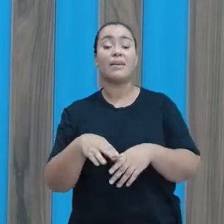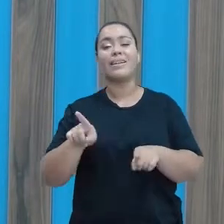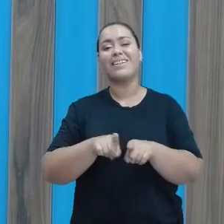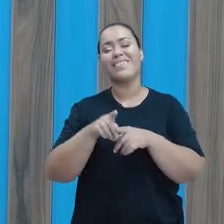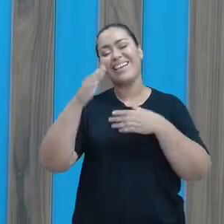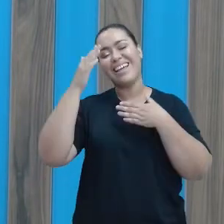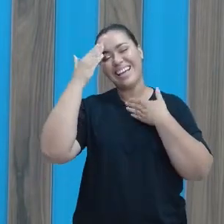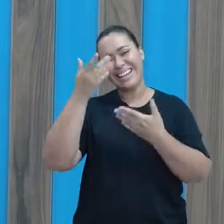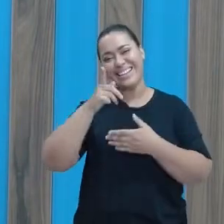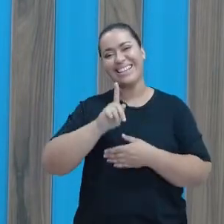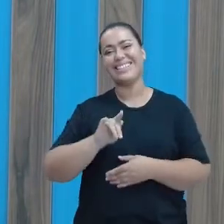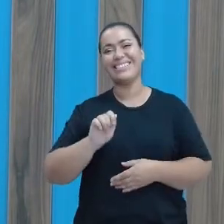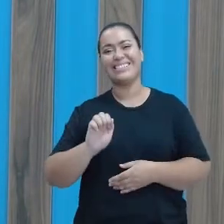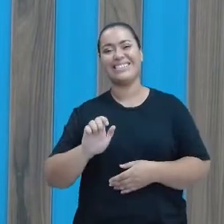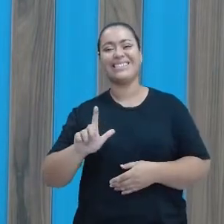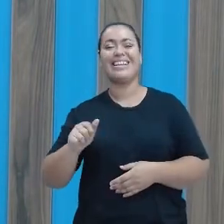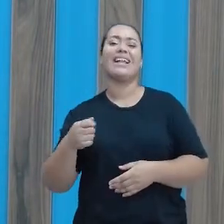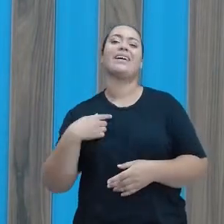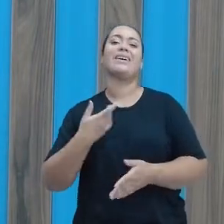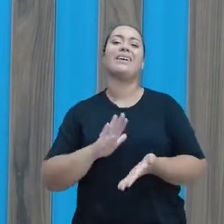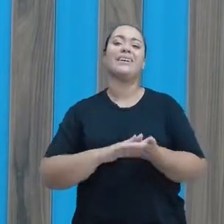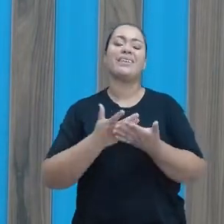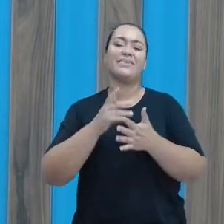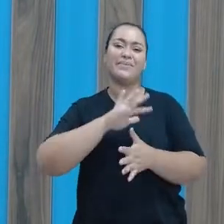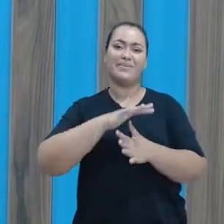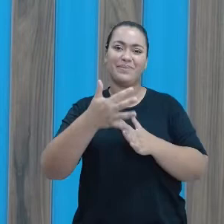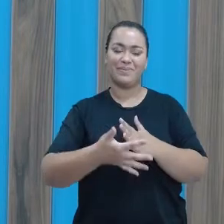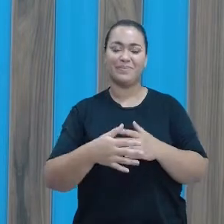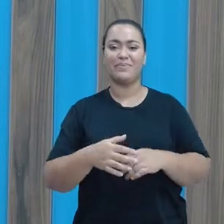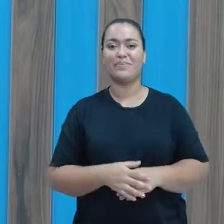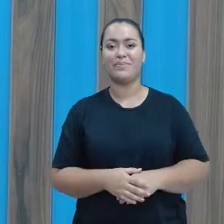agradecer a Gisela, agora sim, Gisela Albuquerque, nossa intérprete de Libras.